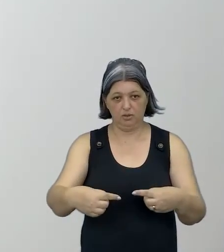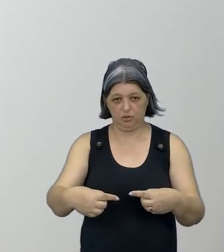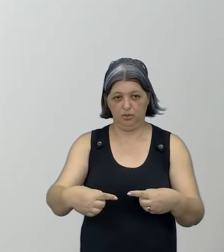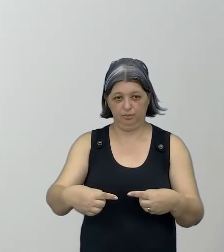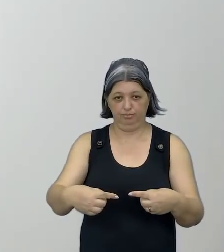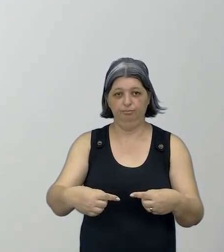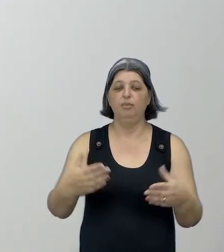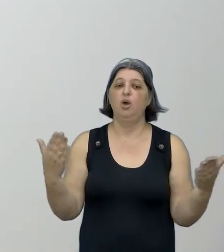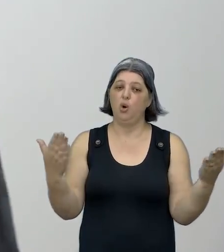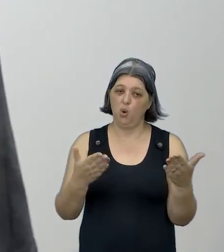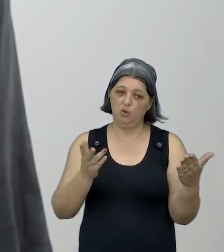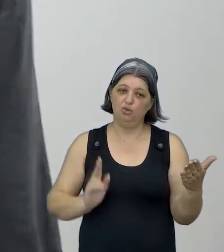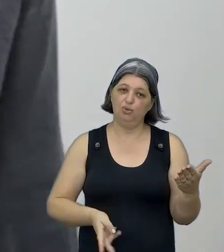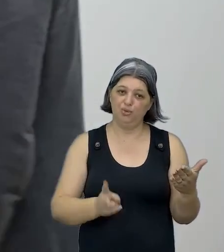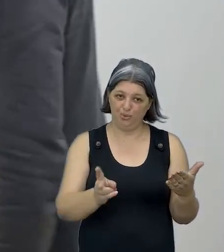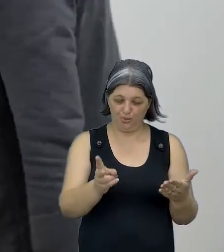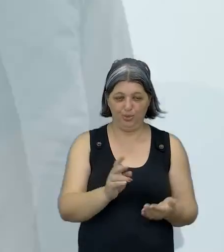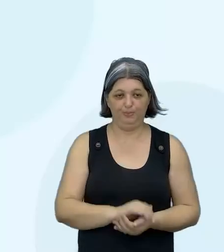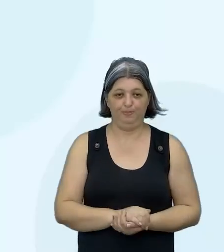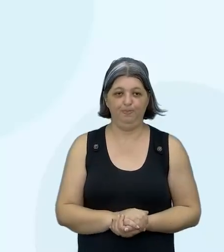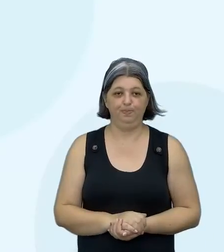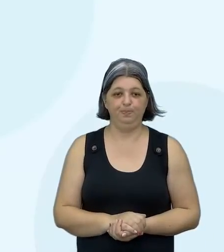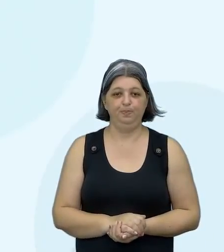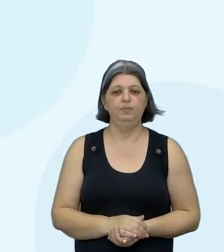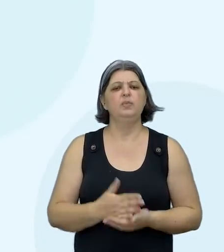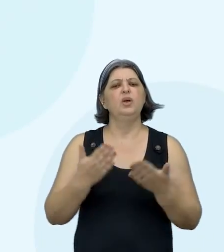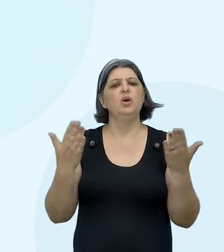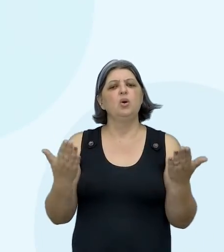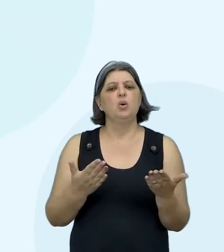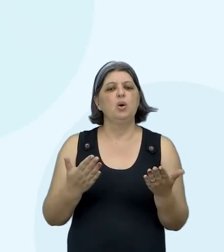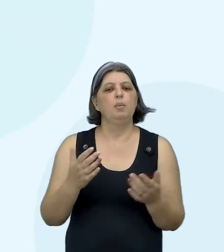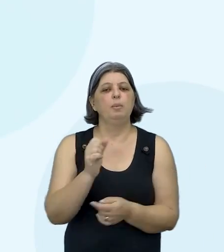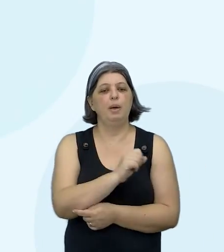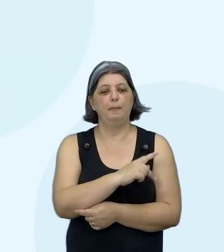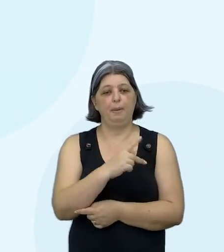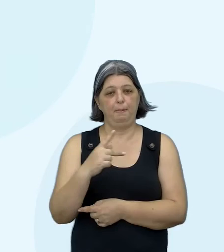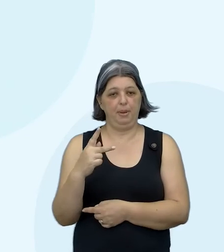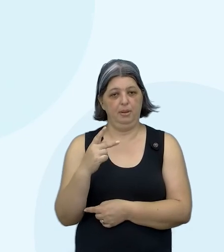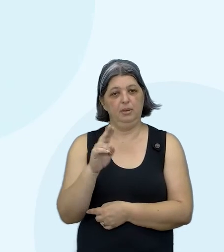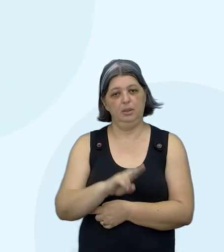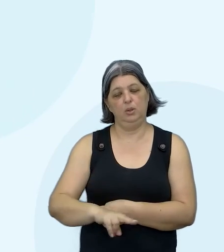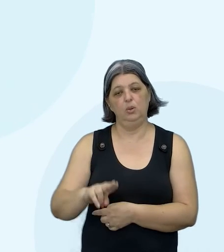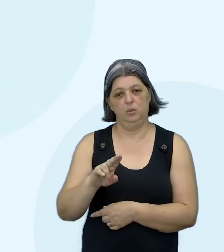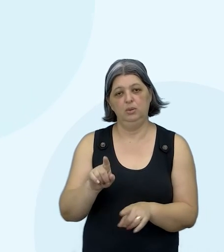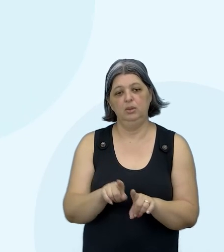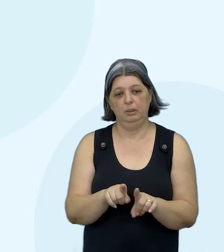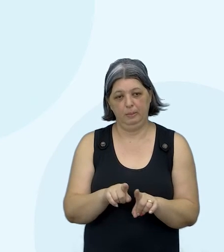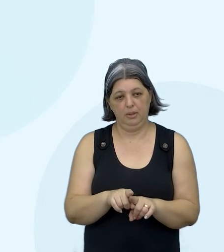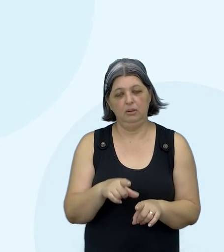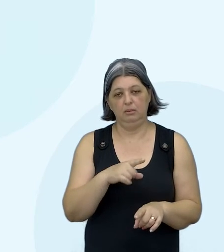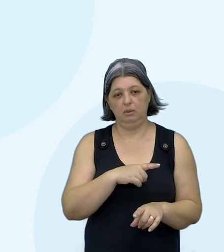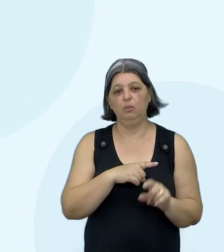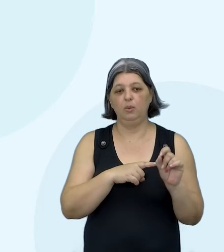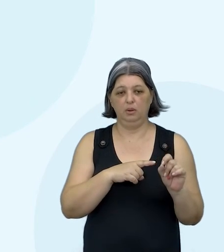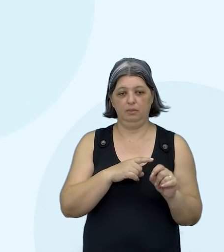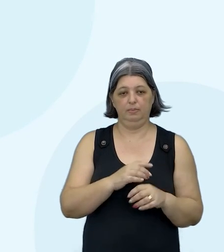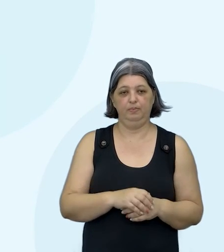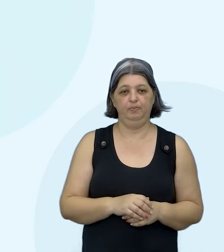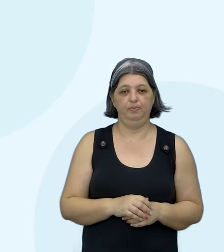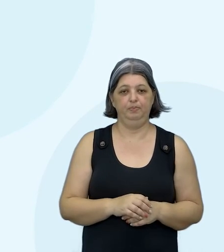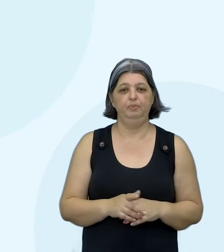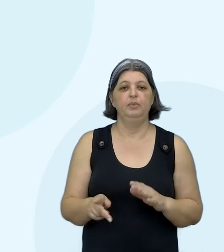ainda hoje, tá? Com os aplicativos, a gente tem também a questão